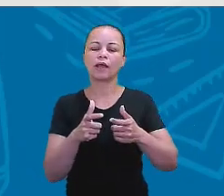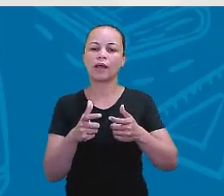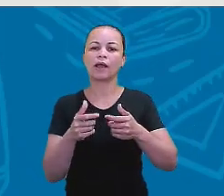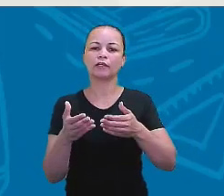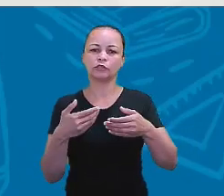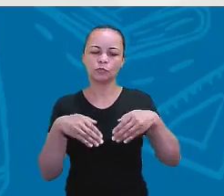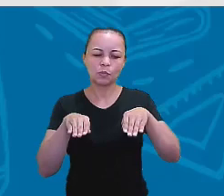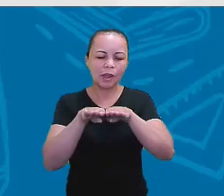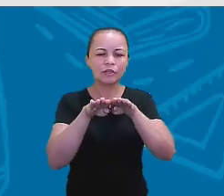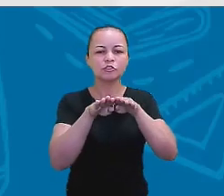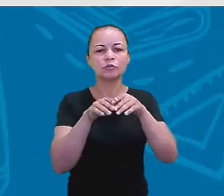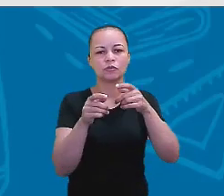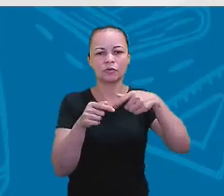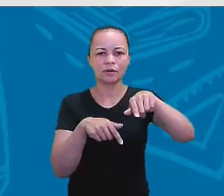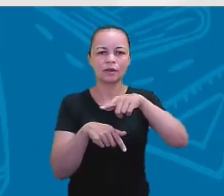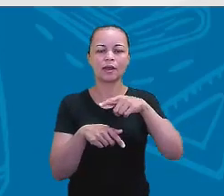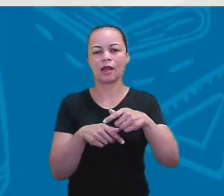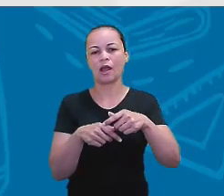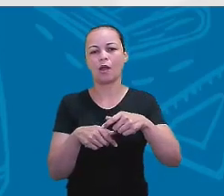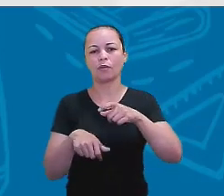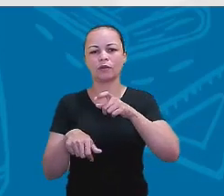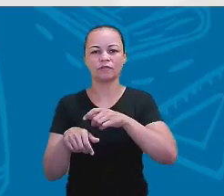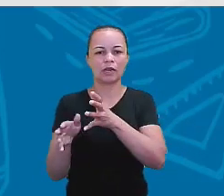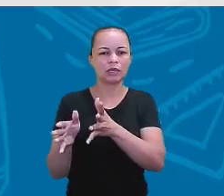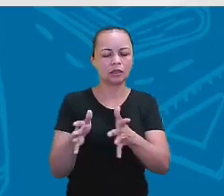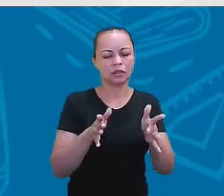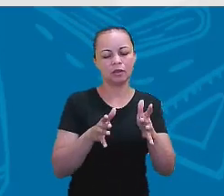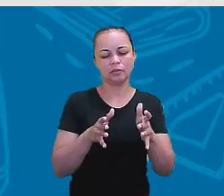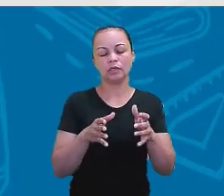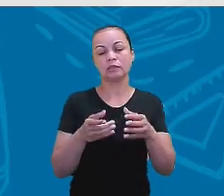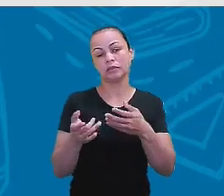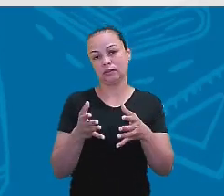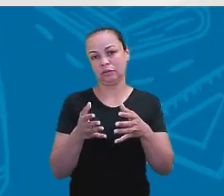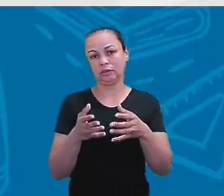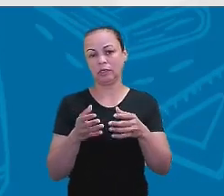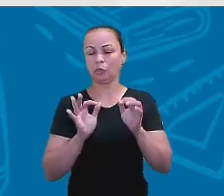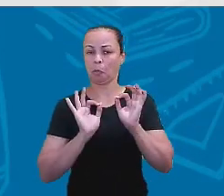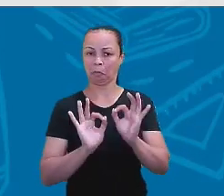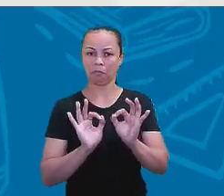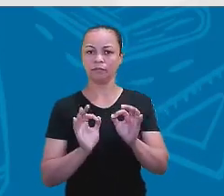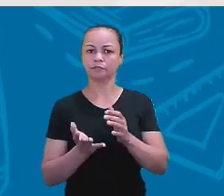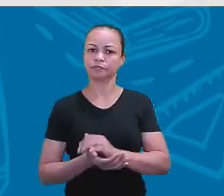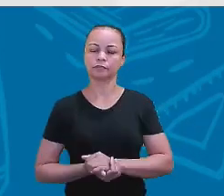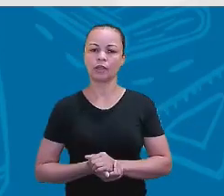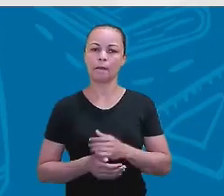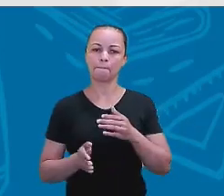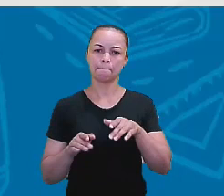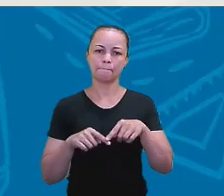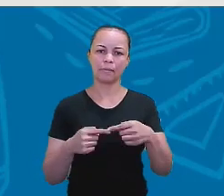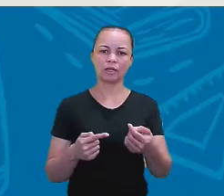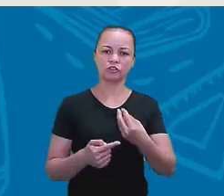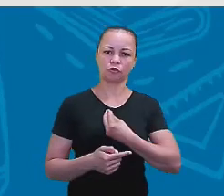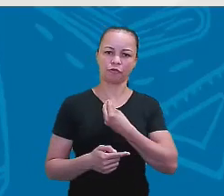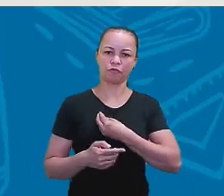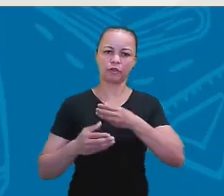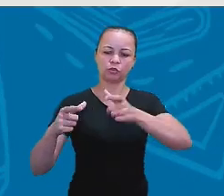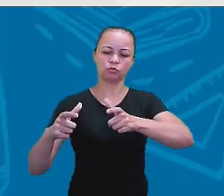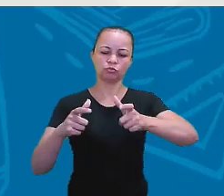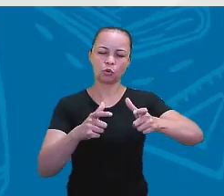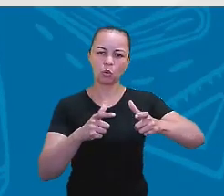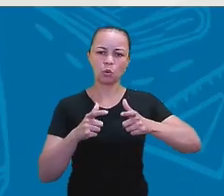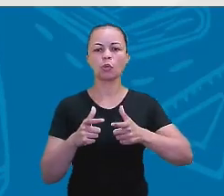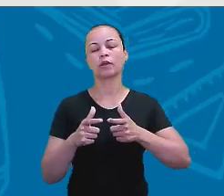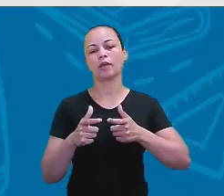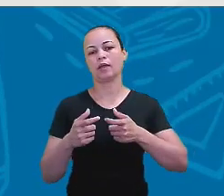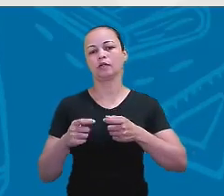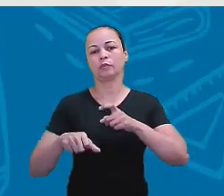mesmo intervalo de tempo. Ou seja, são organismos que são da mesma espécie, perfeito, que estão vivendo no mesmo lugar, no mesmo intervalo de